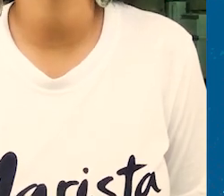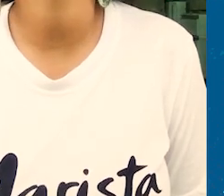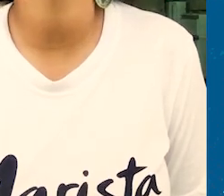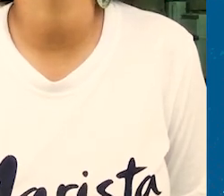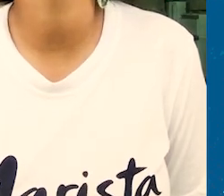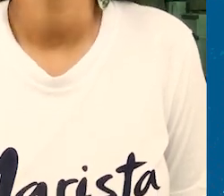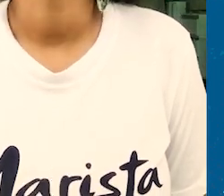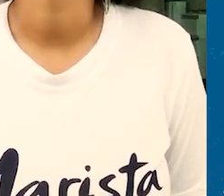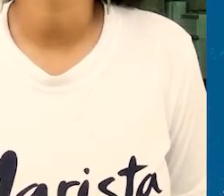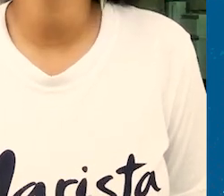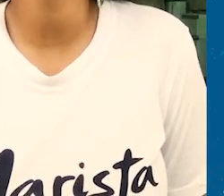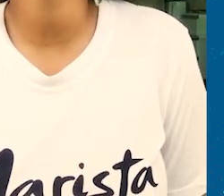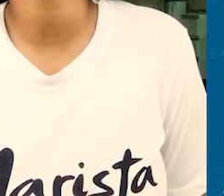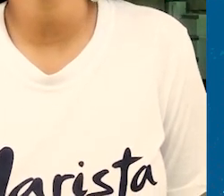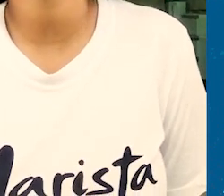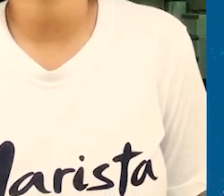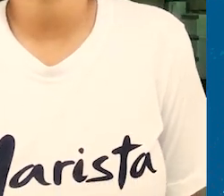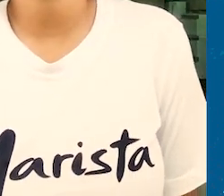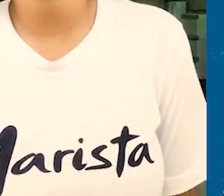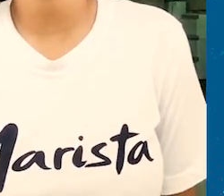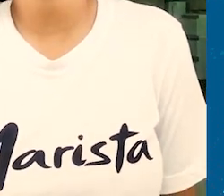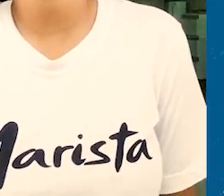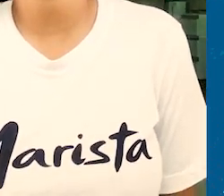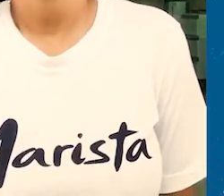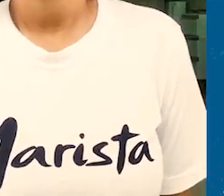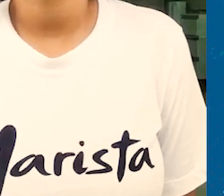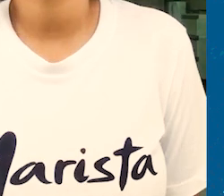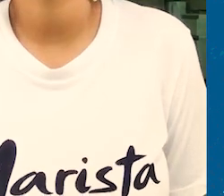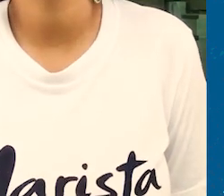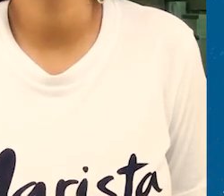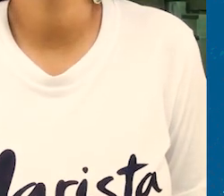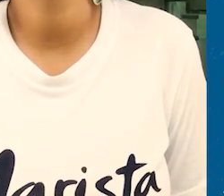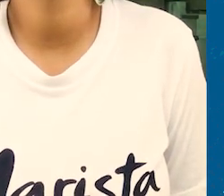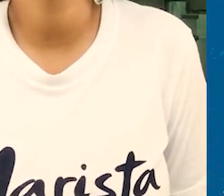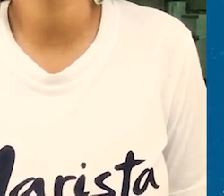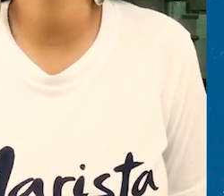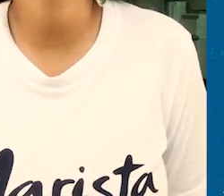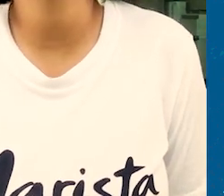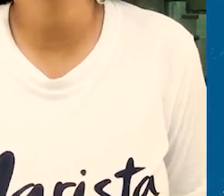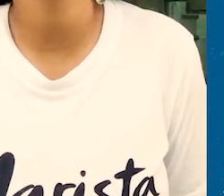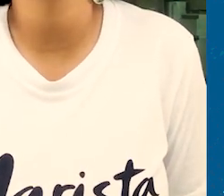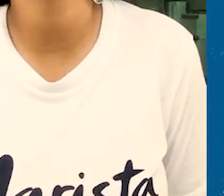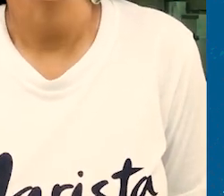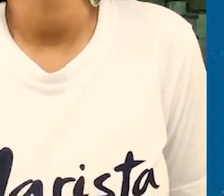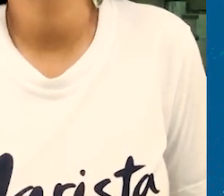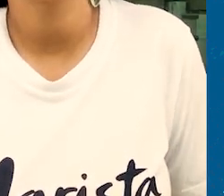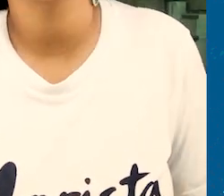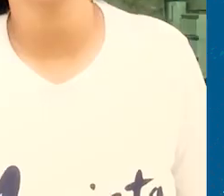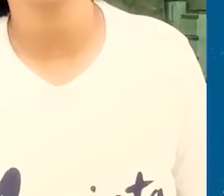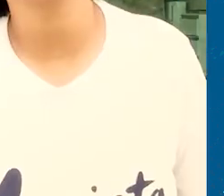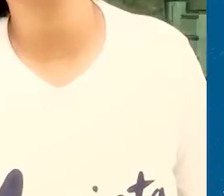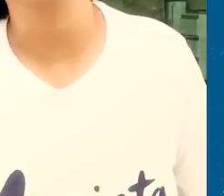meus passos, lapidou o meu caminho. Mas os tempos se passaram,